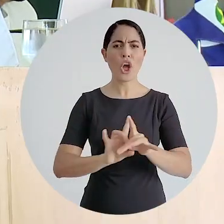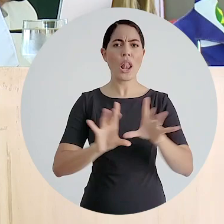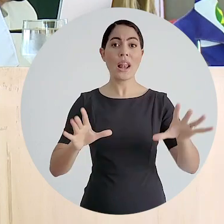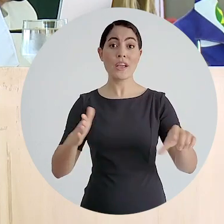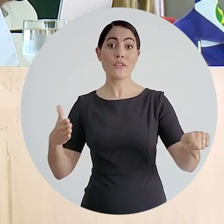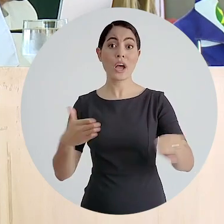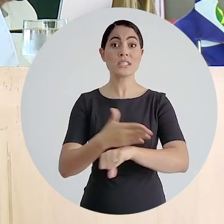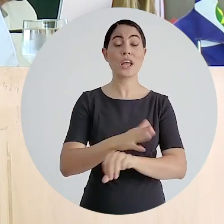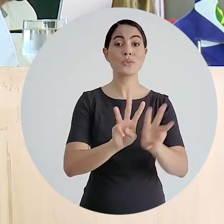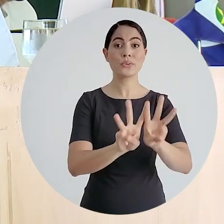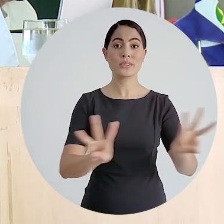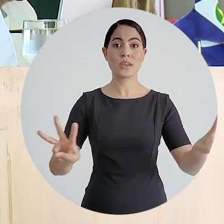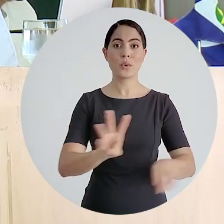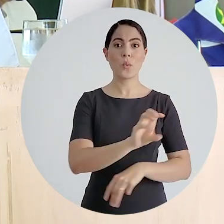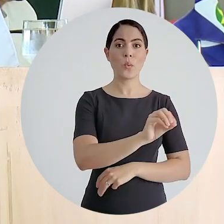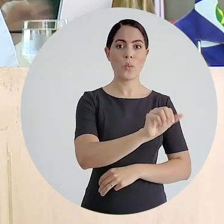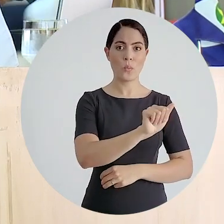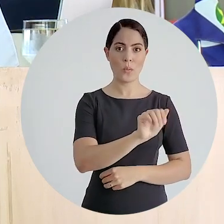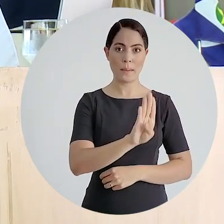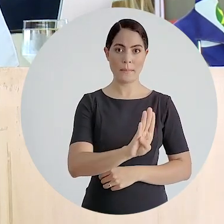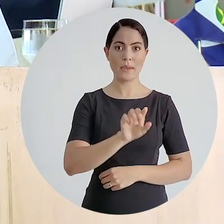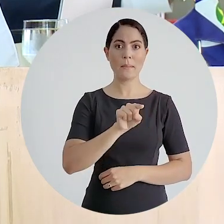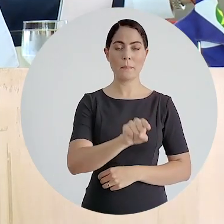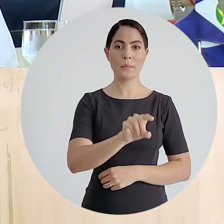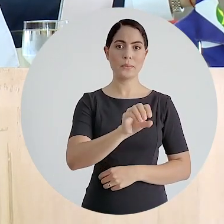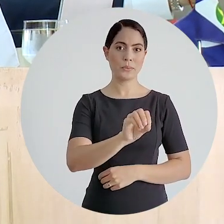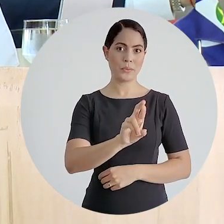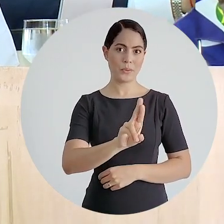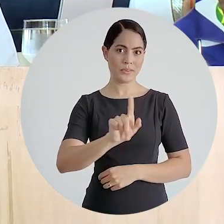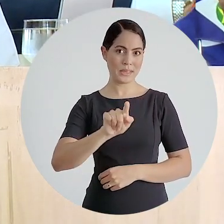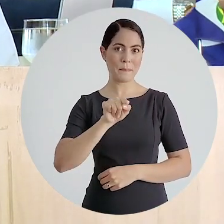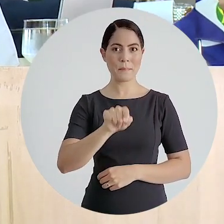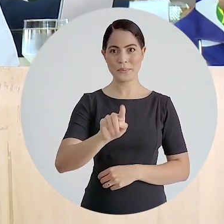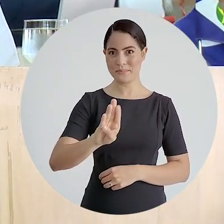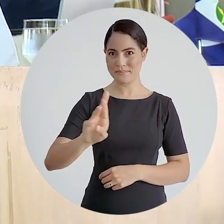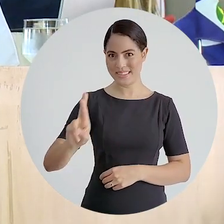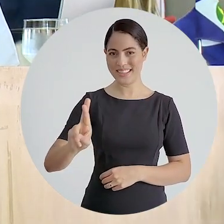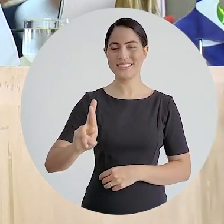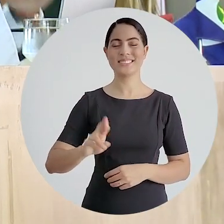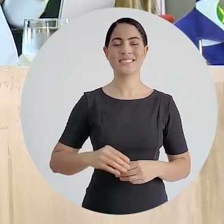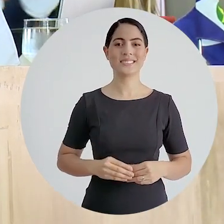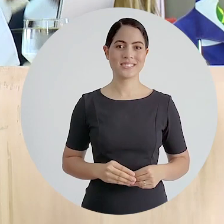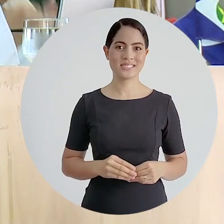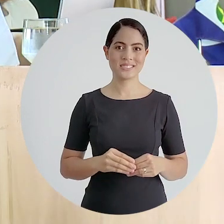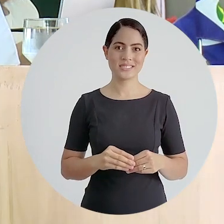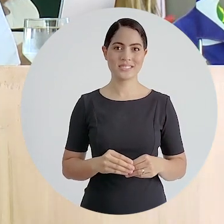você pode acessar agora mesmo no site oab.org.br.